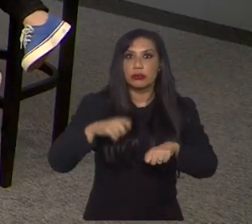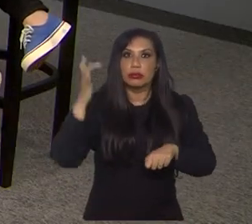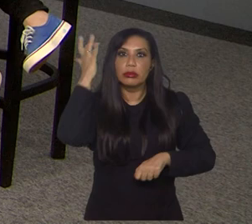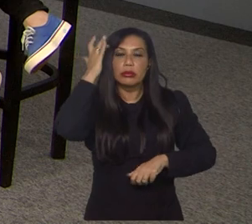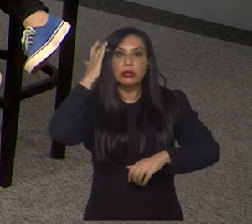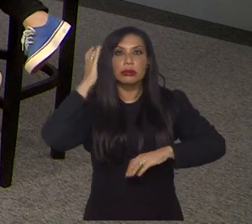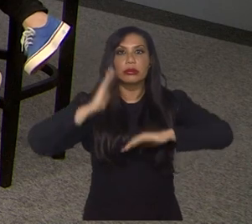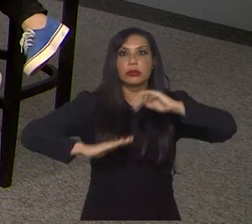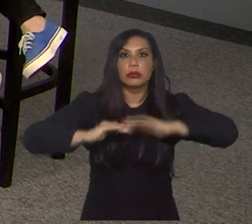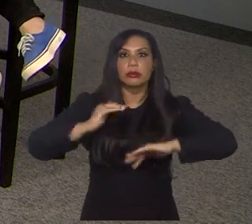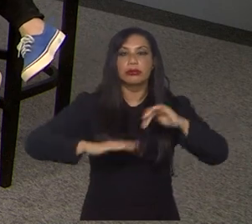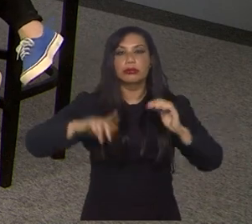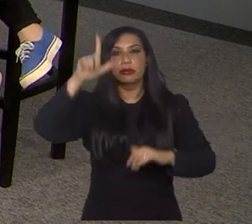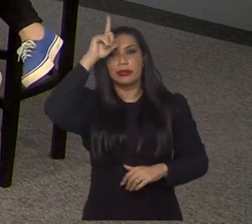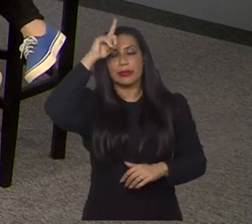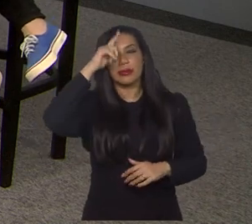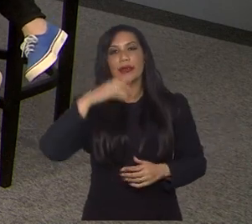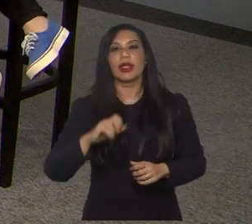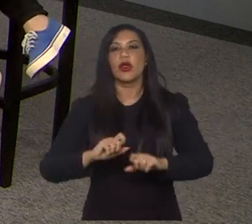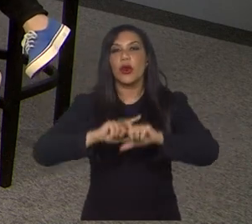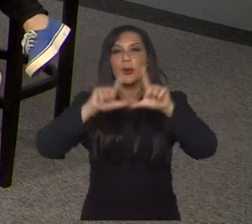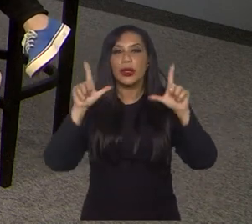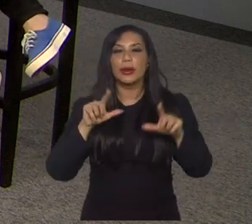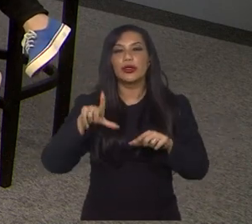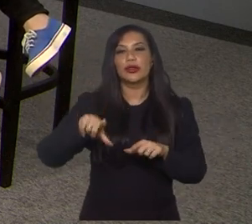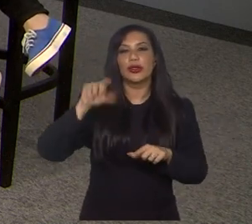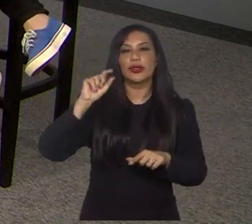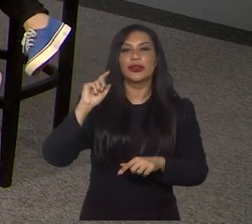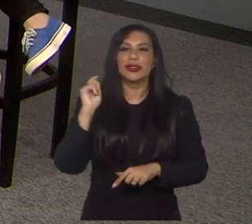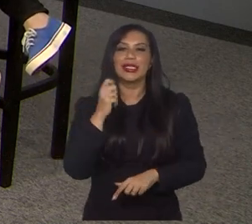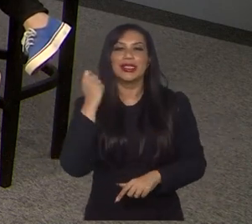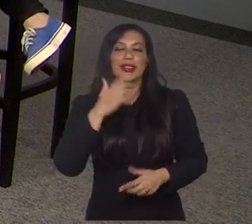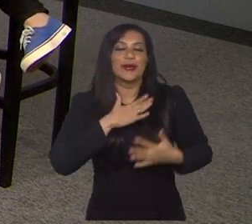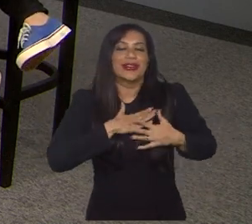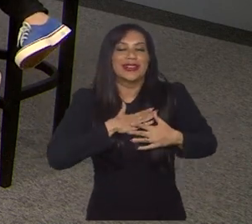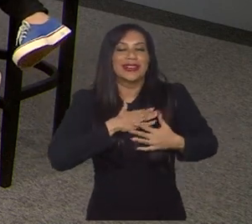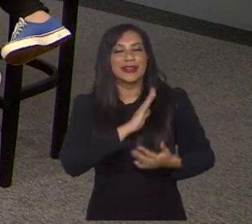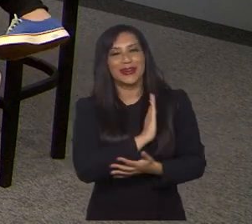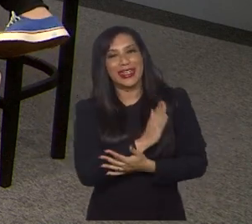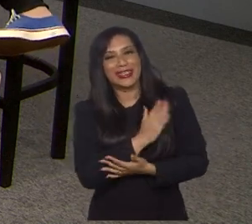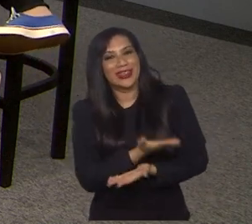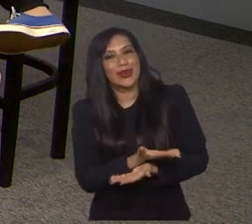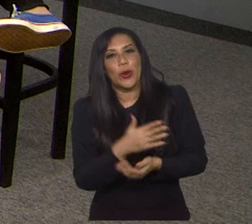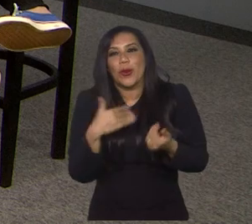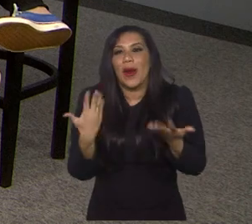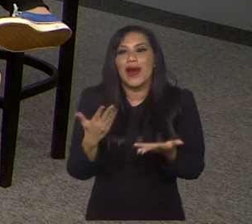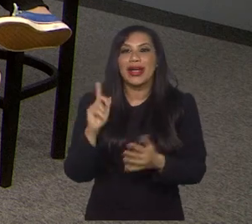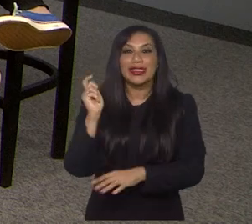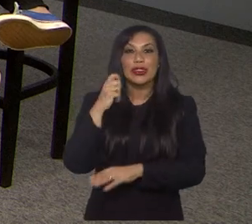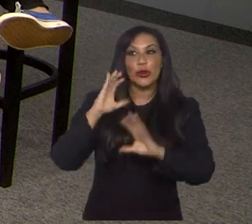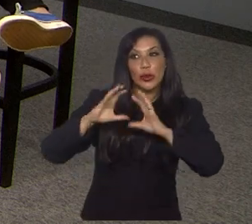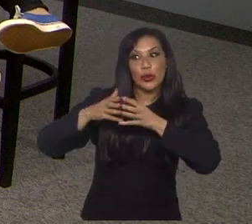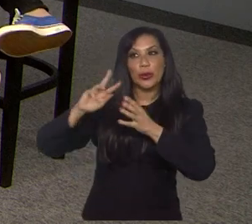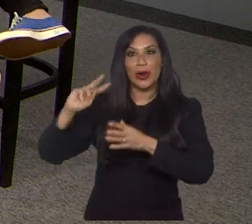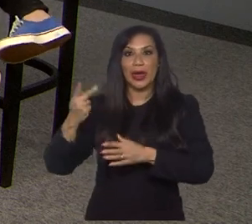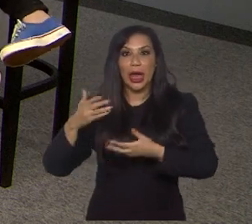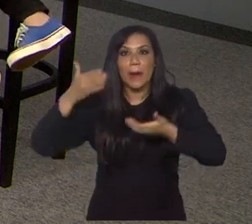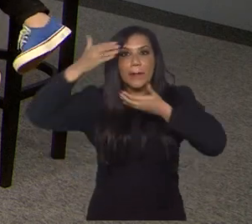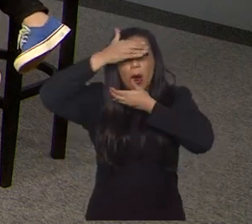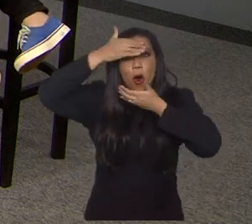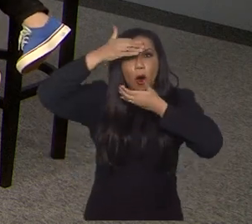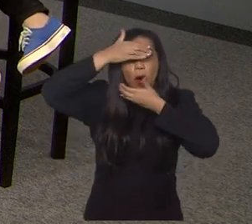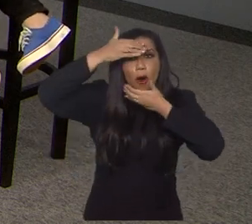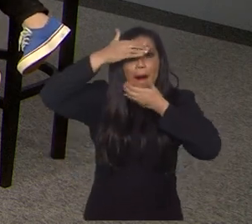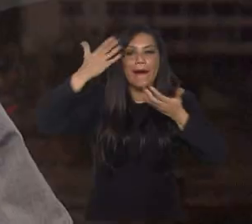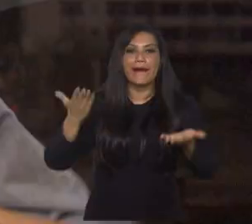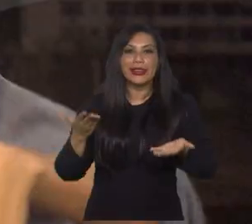o programa a gente elege um pouco a seleção do coração. E aí, nesse grupo, tem Marrocos,